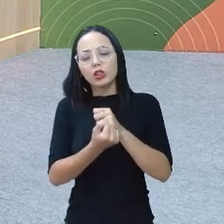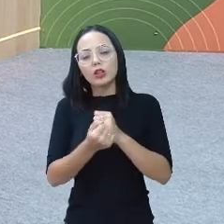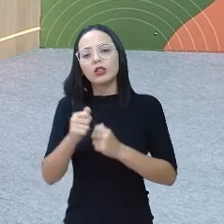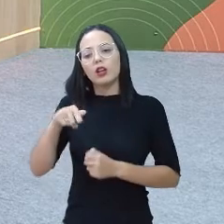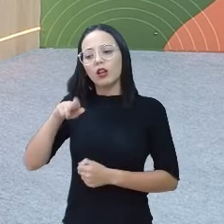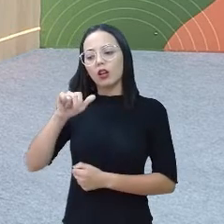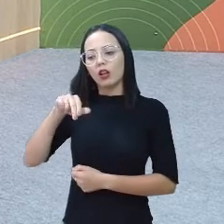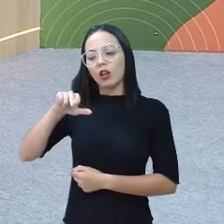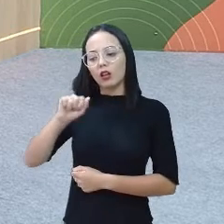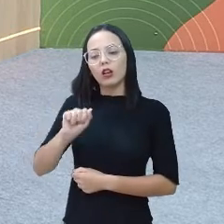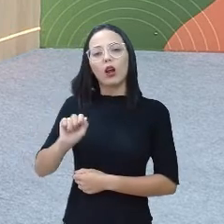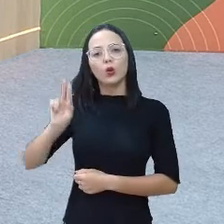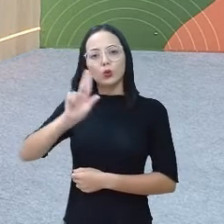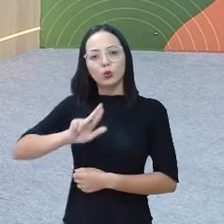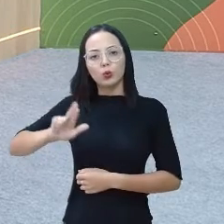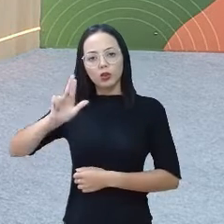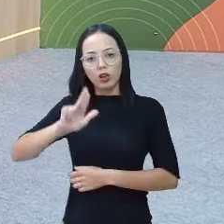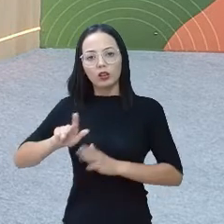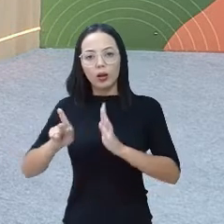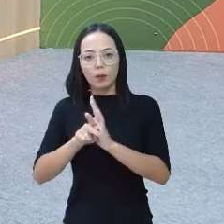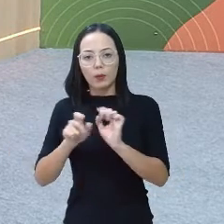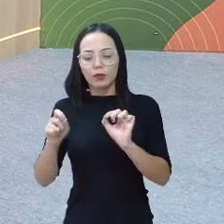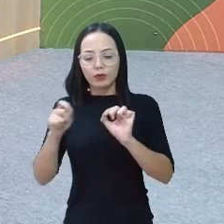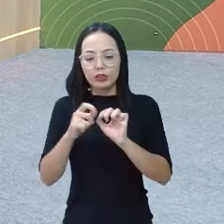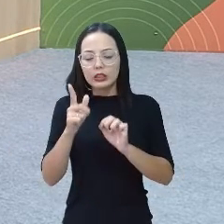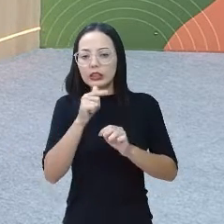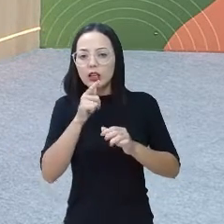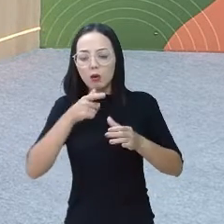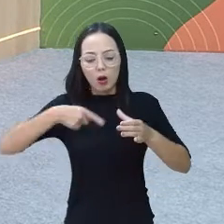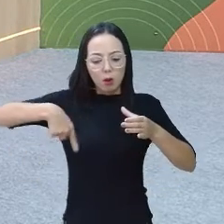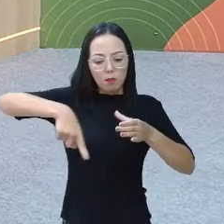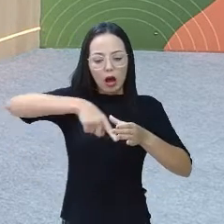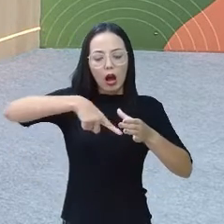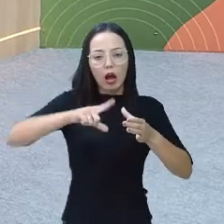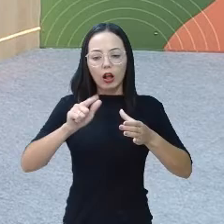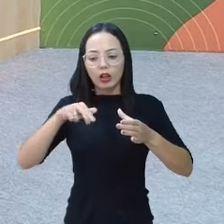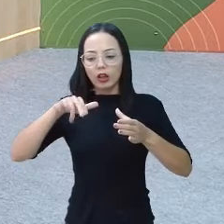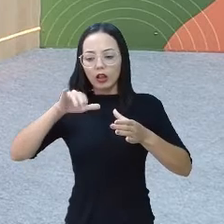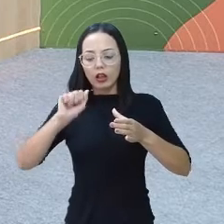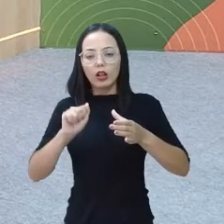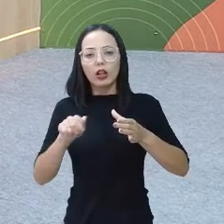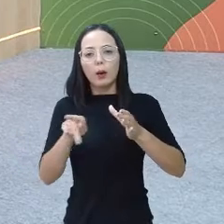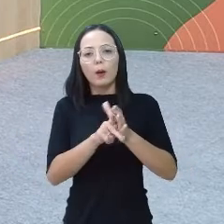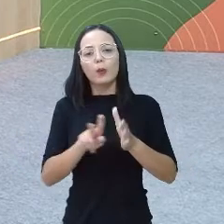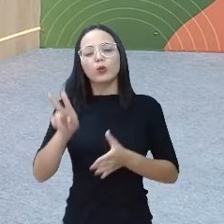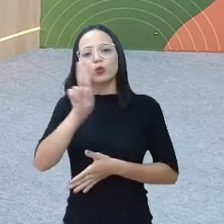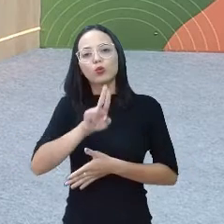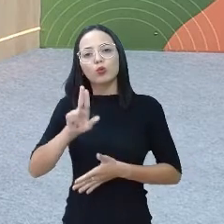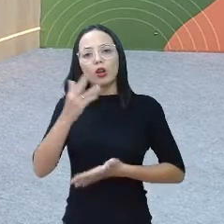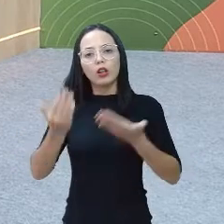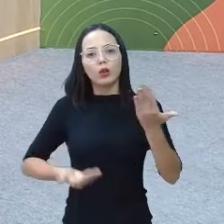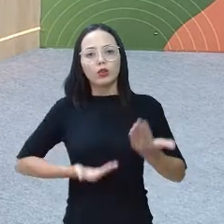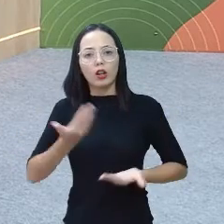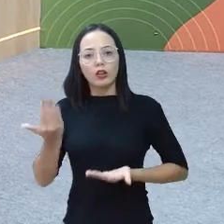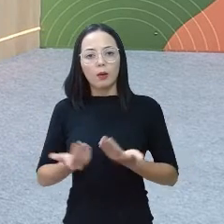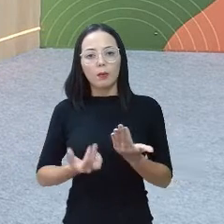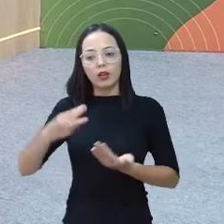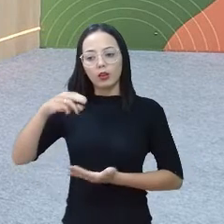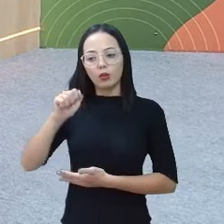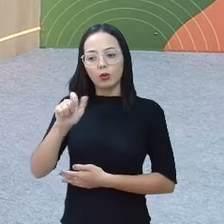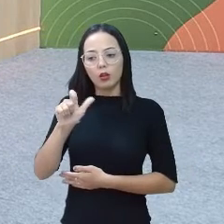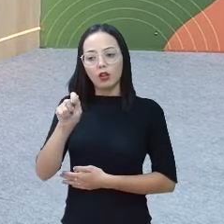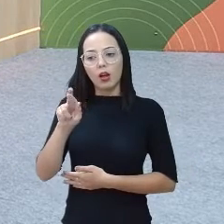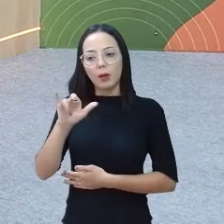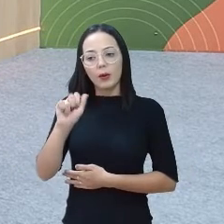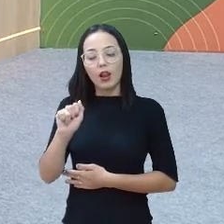que era utilizada eles faziam uma água, né, com a quina, né, que era utilizada no tratamento da malária, mas